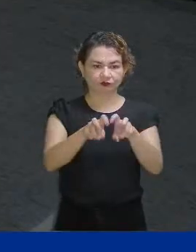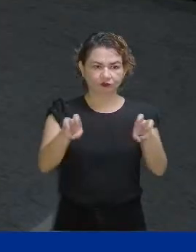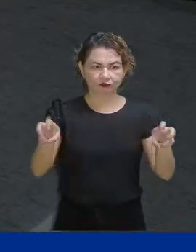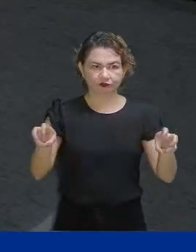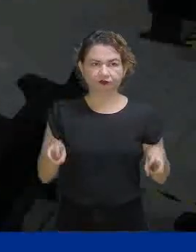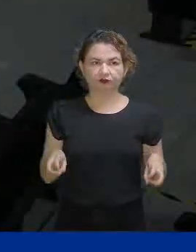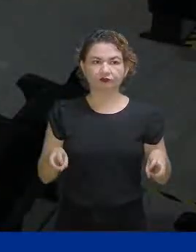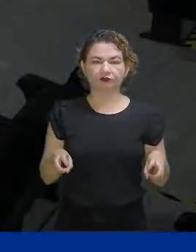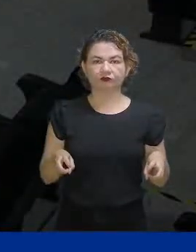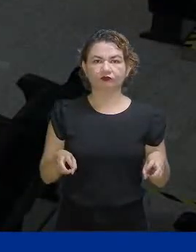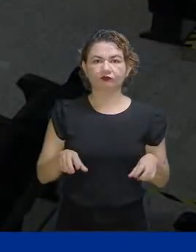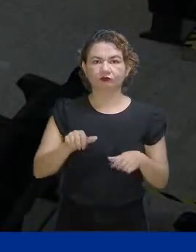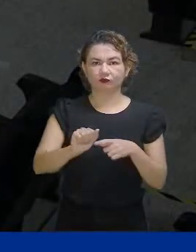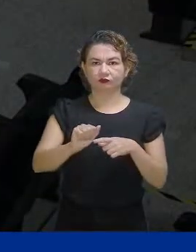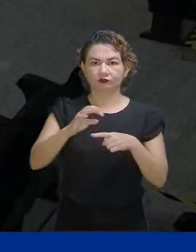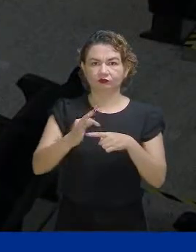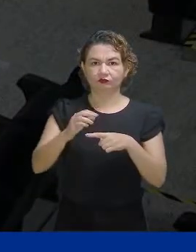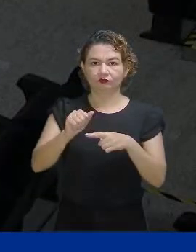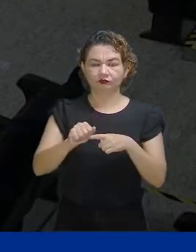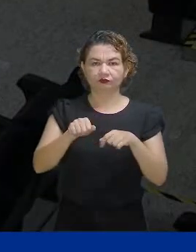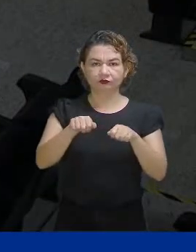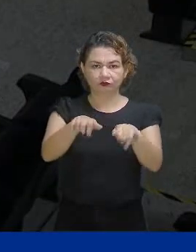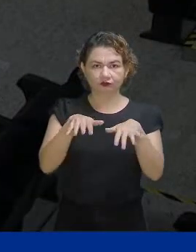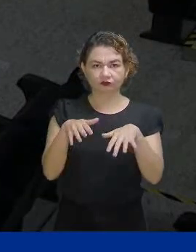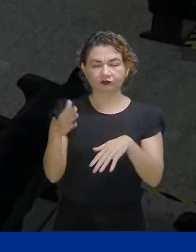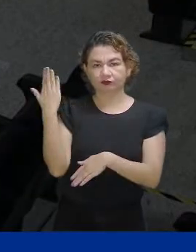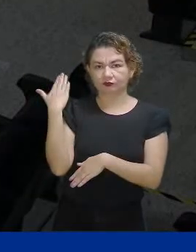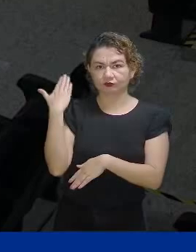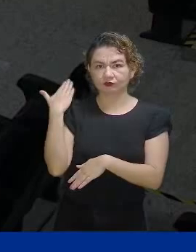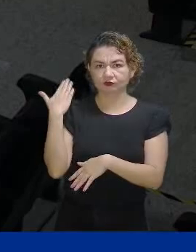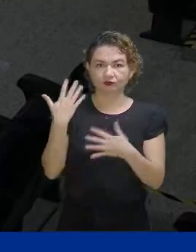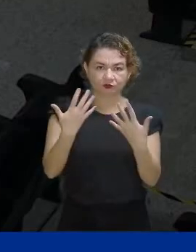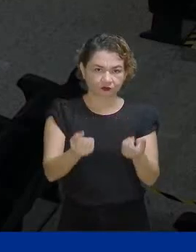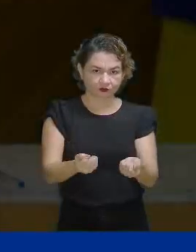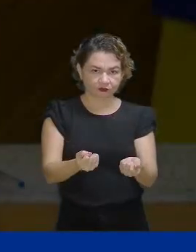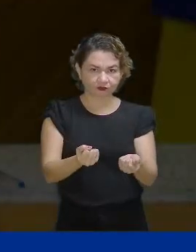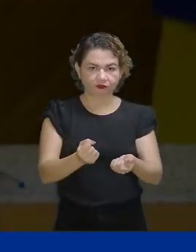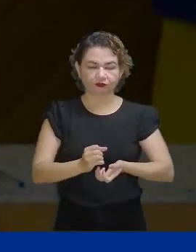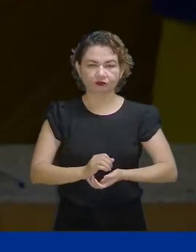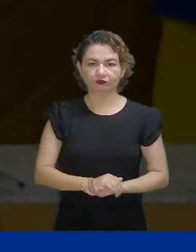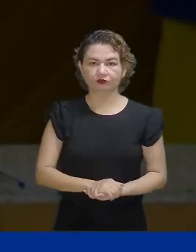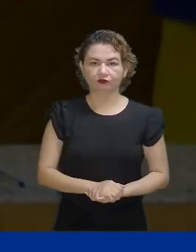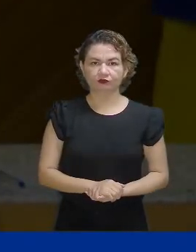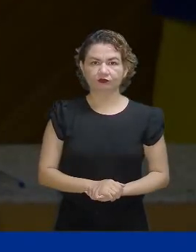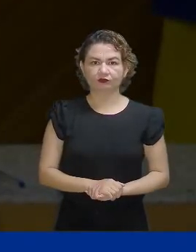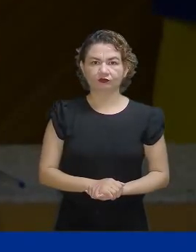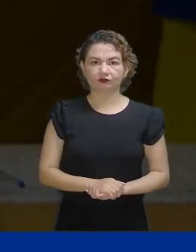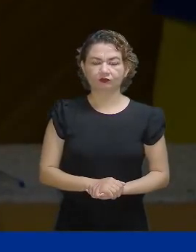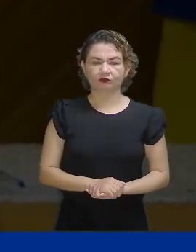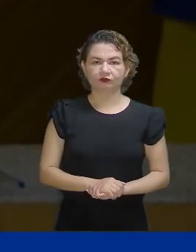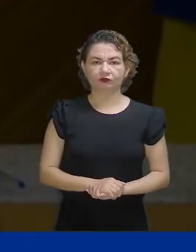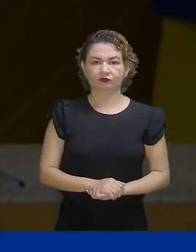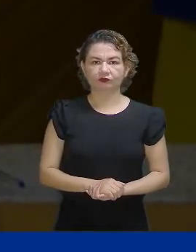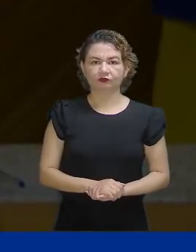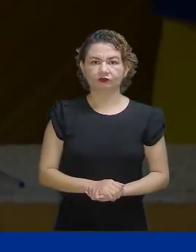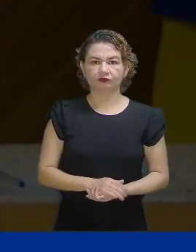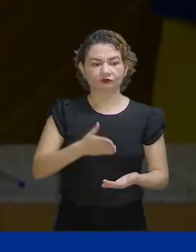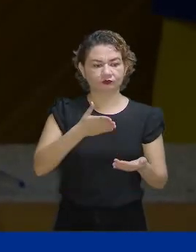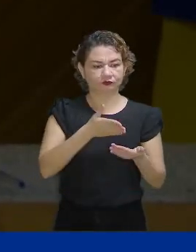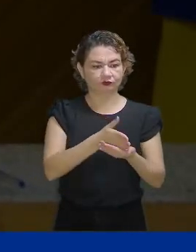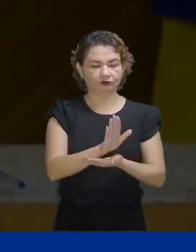da Corte a ata da sessão anterior, perguntando se há alguma objeção quanto à aprovação. Não havendo,